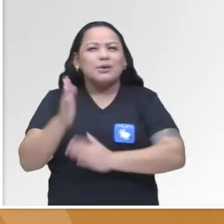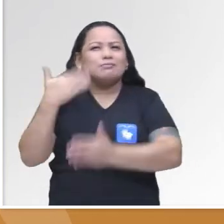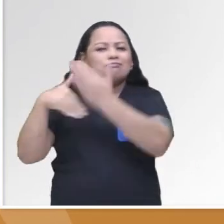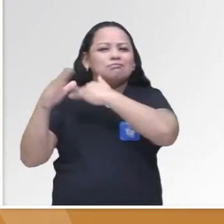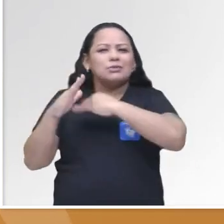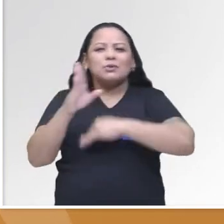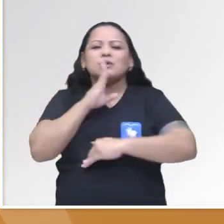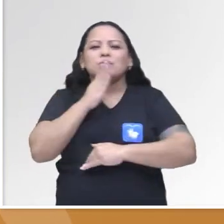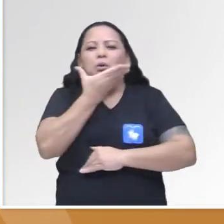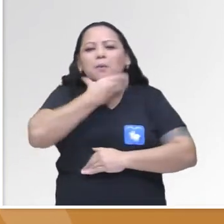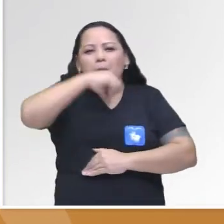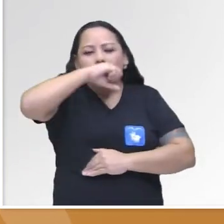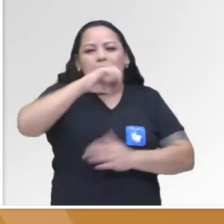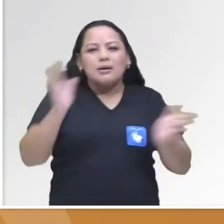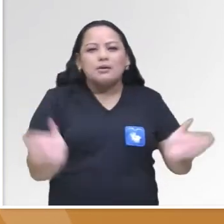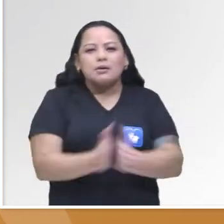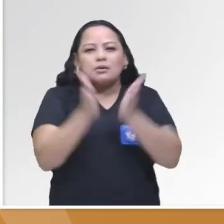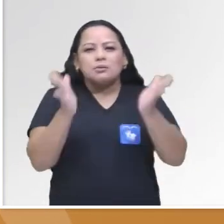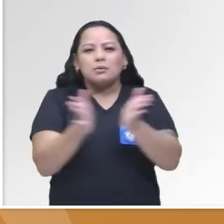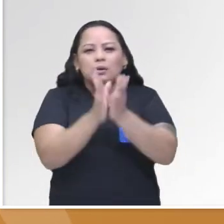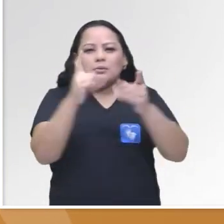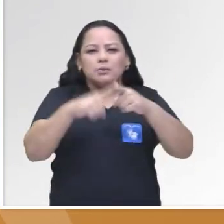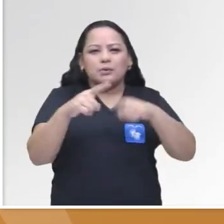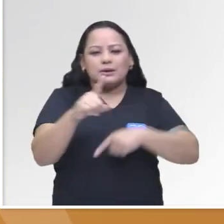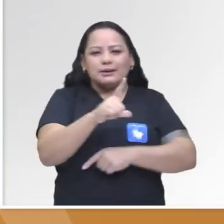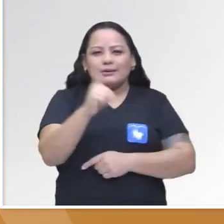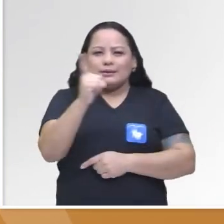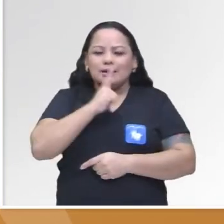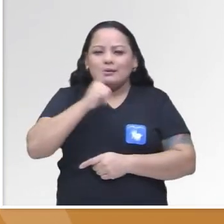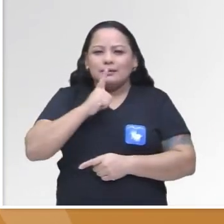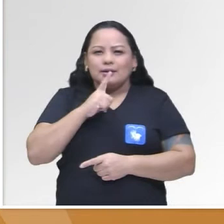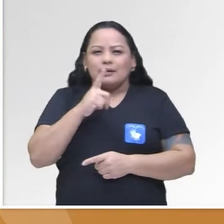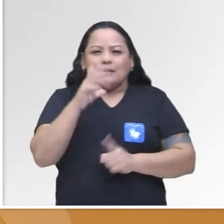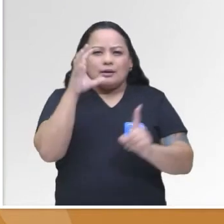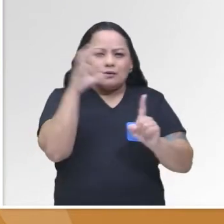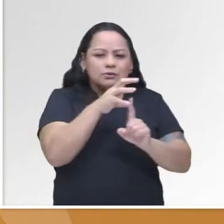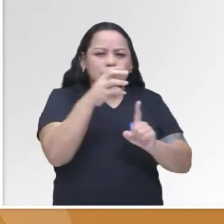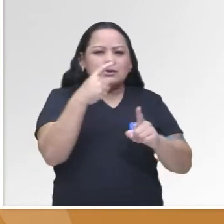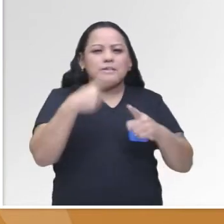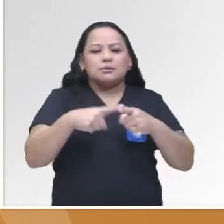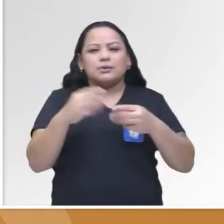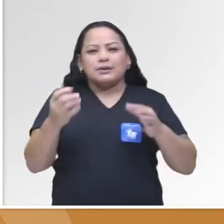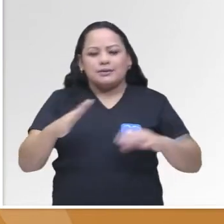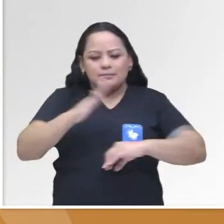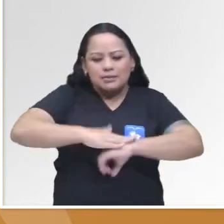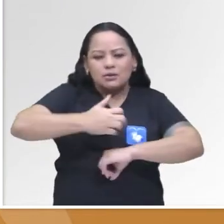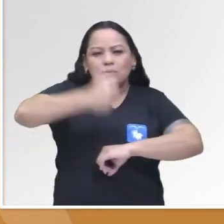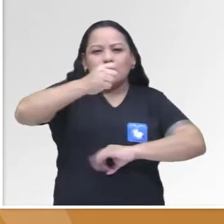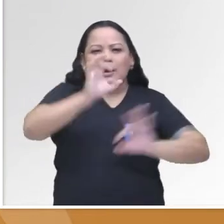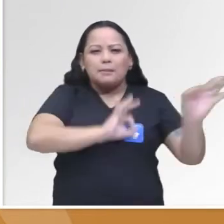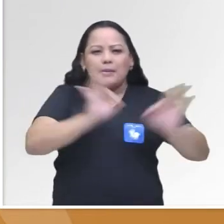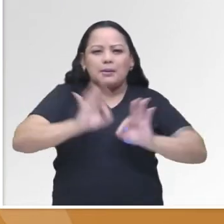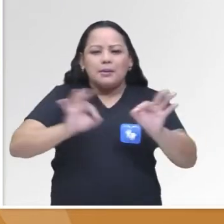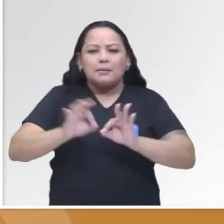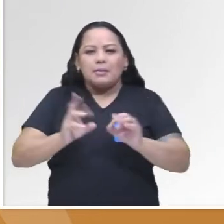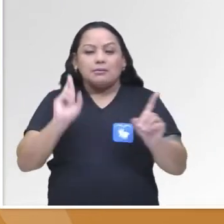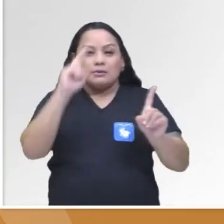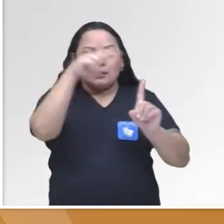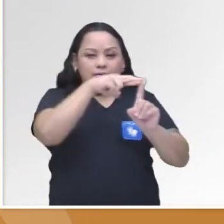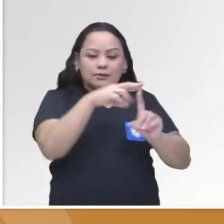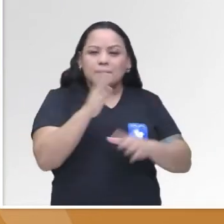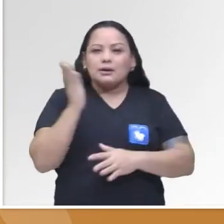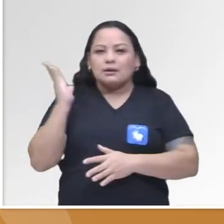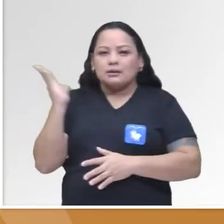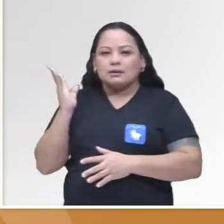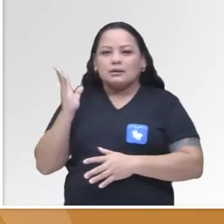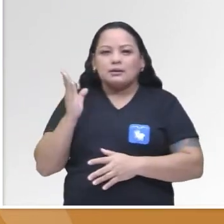pobres. Por quê? Porque ele teve uma grande tendência a promover melhorias no que se refere, tá, à